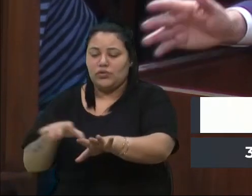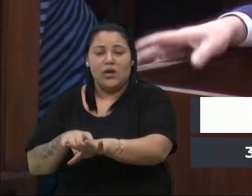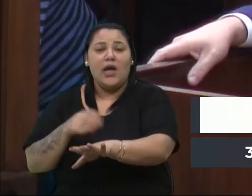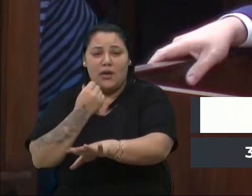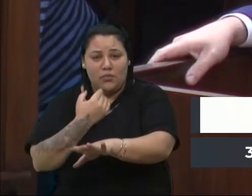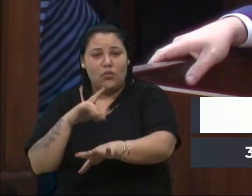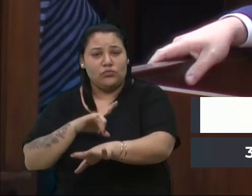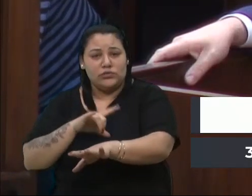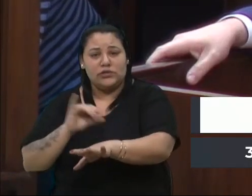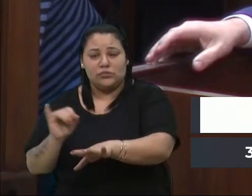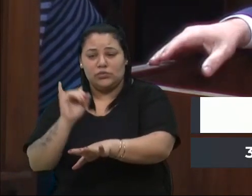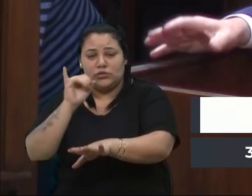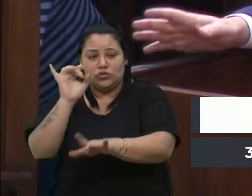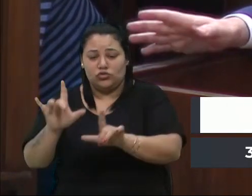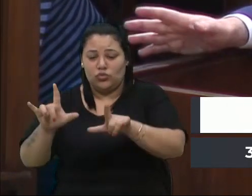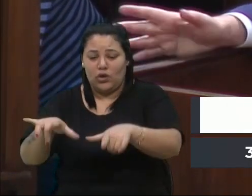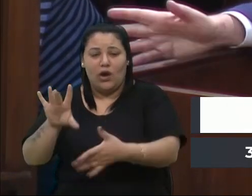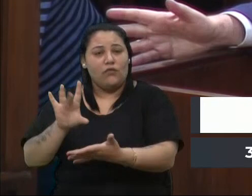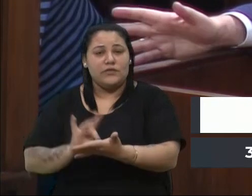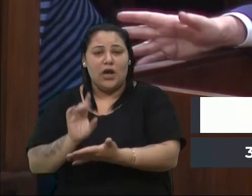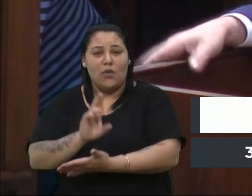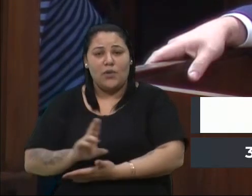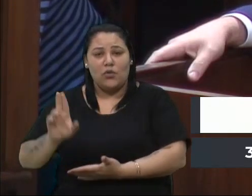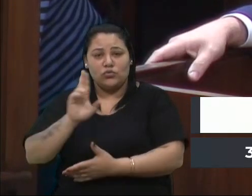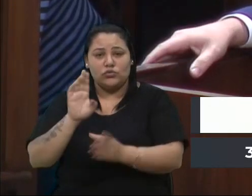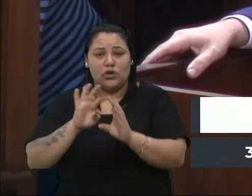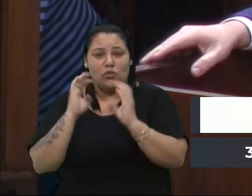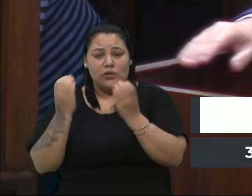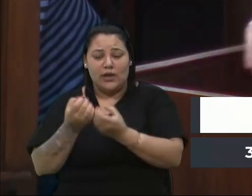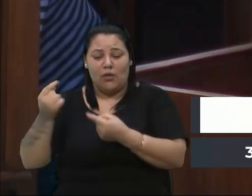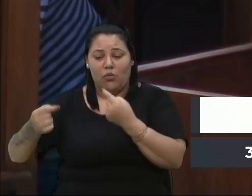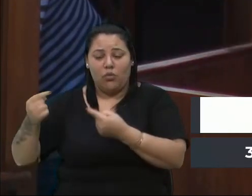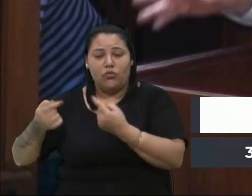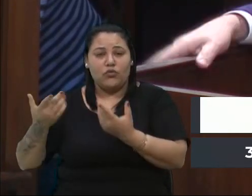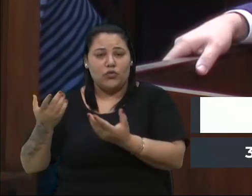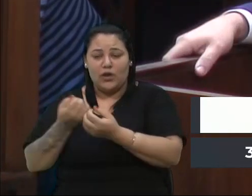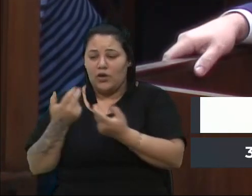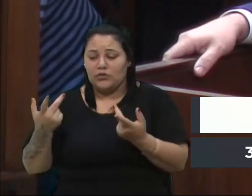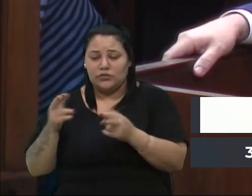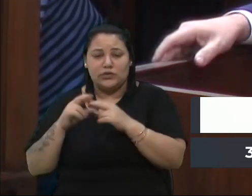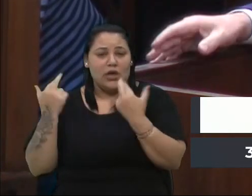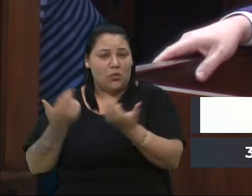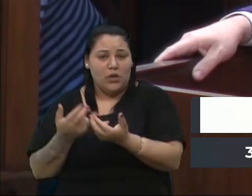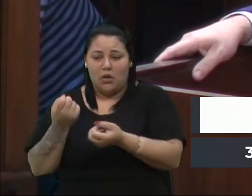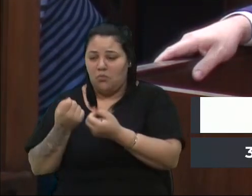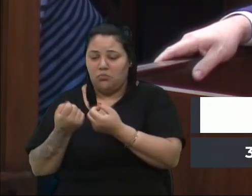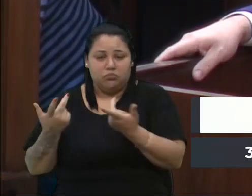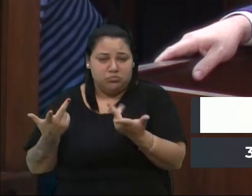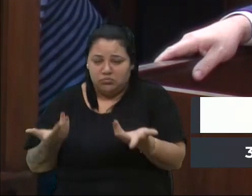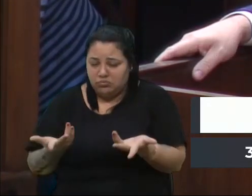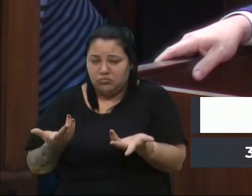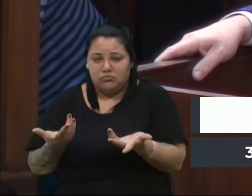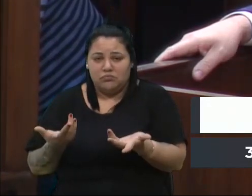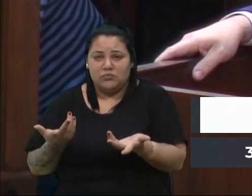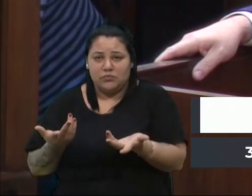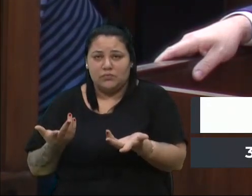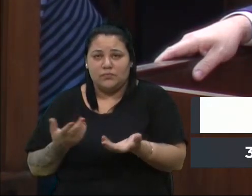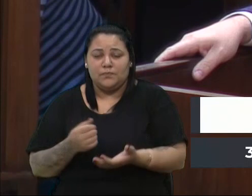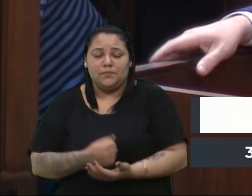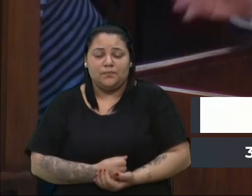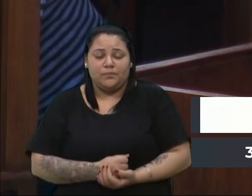na Vila IP. E isso falando em Zona Norte, mas se nós formos para qualquer outra região, nós temos os centros